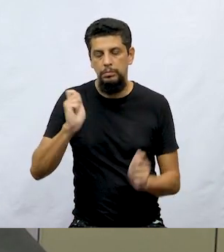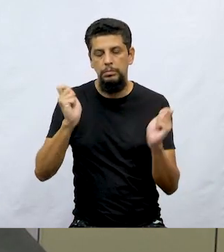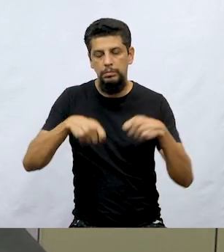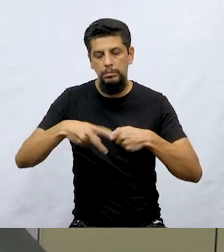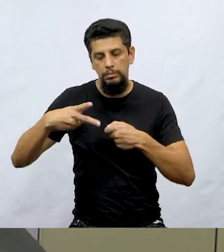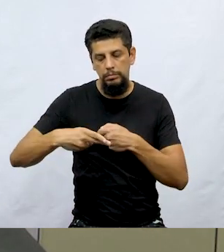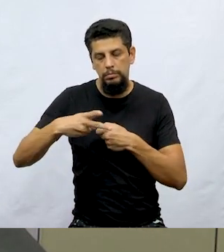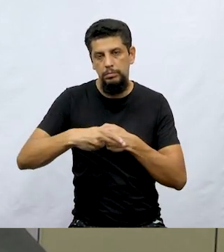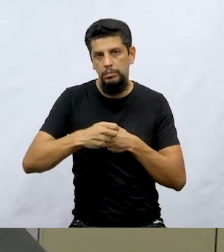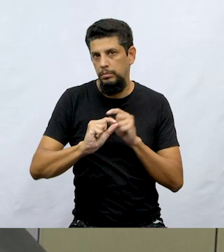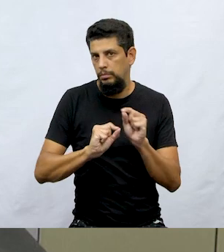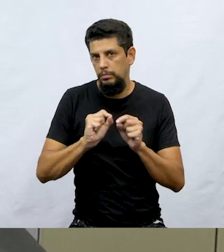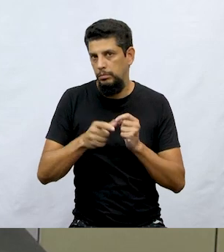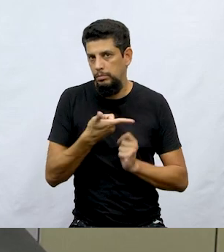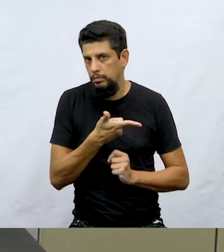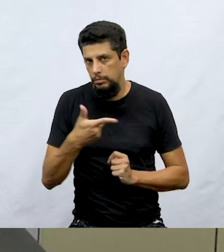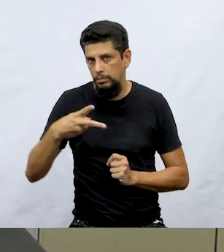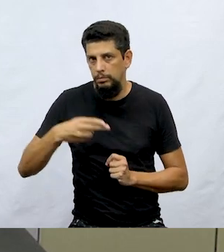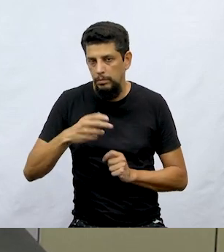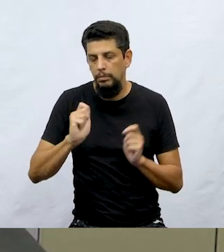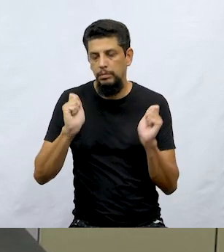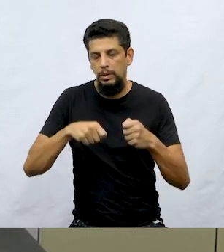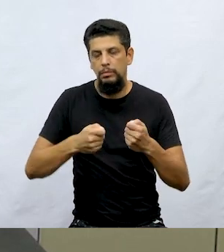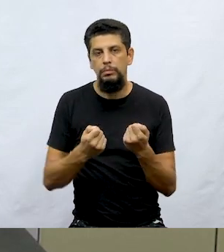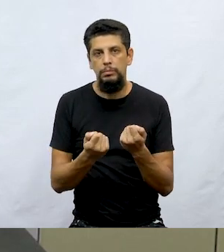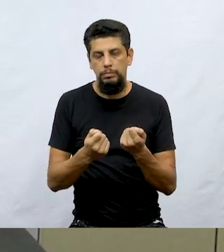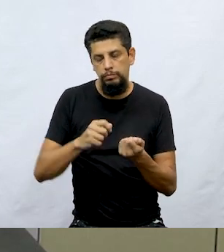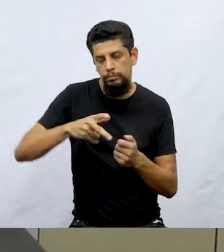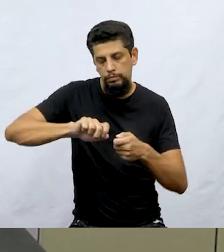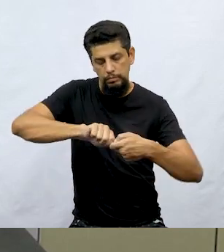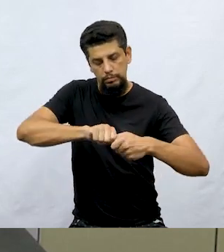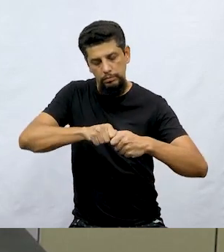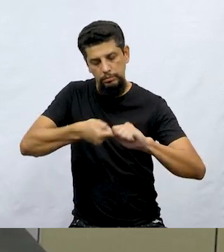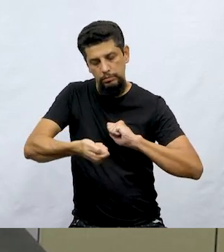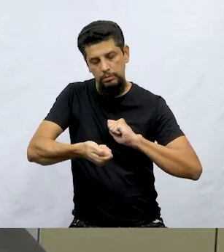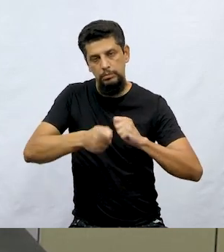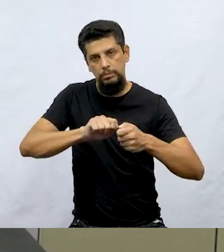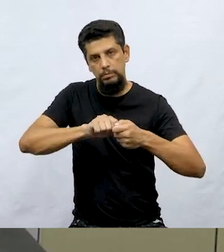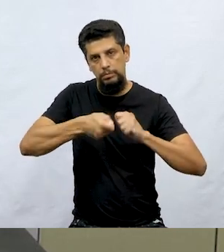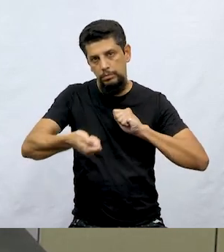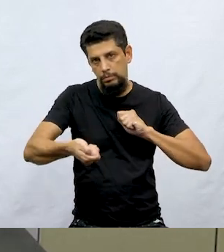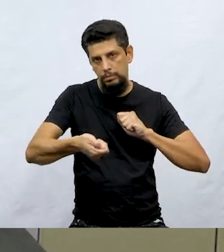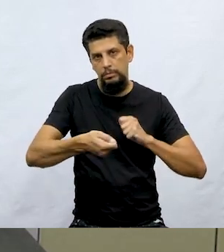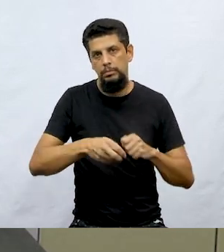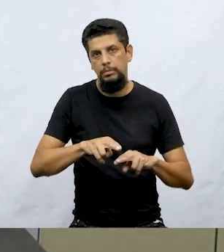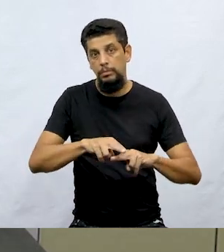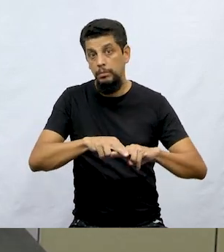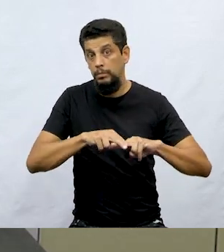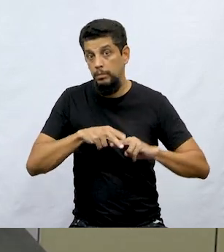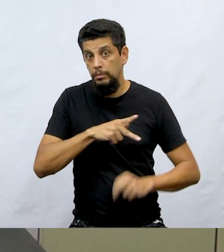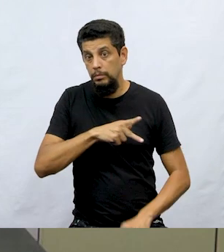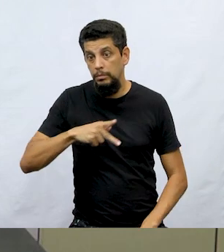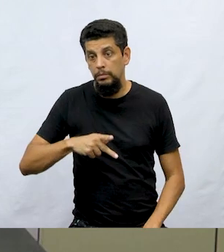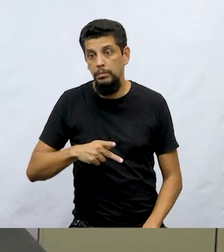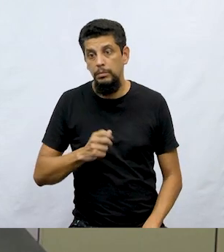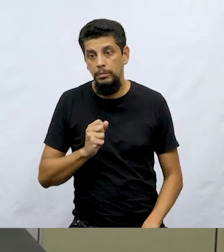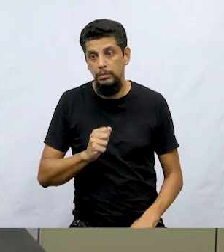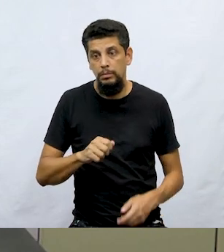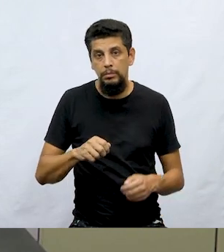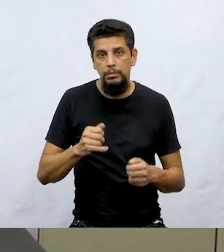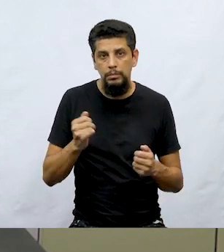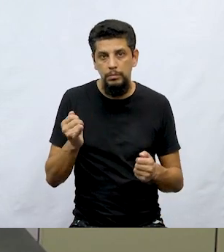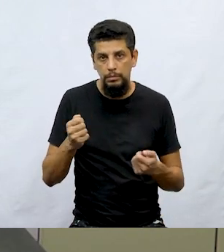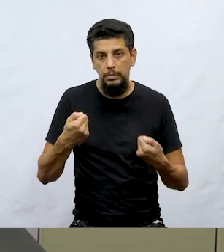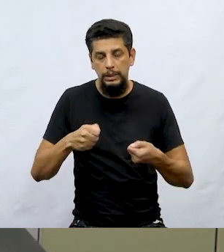tesoura. Isso tem, mesmo. Quem não tem, pode cortar com a mão. Por isso que a professora falou assim, façam bem forte